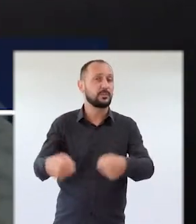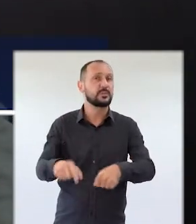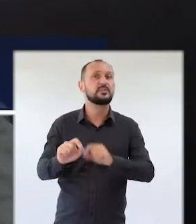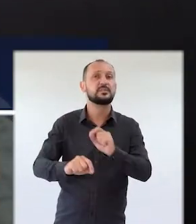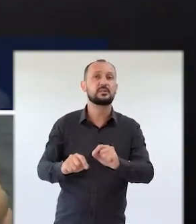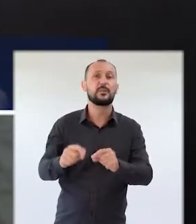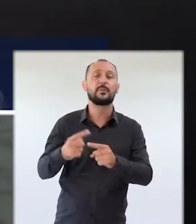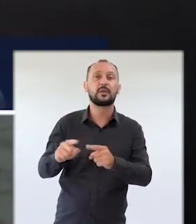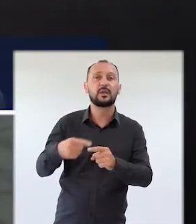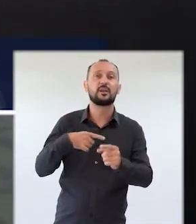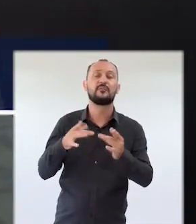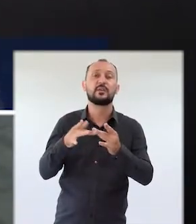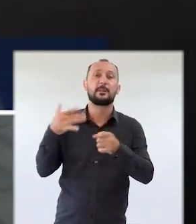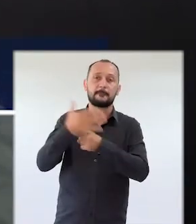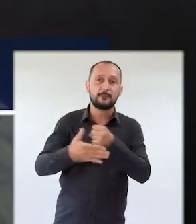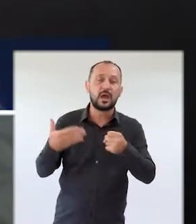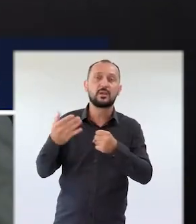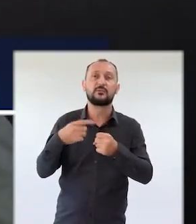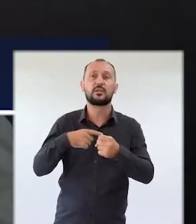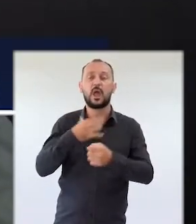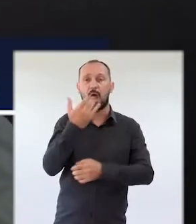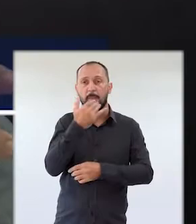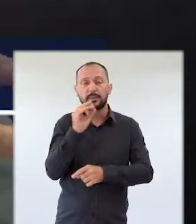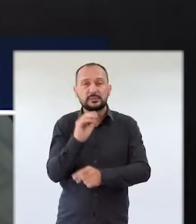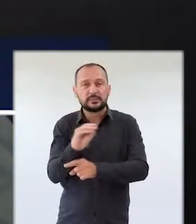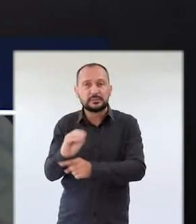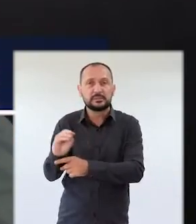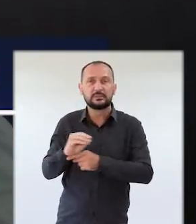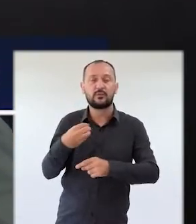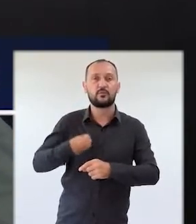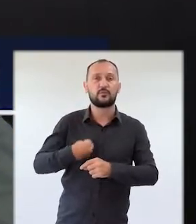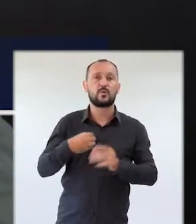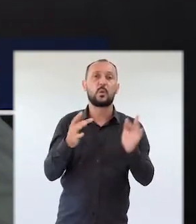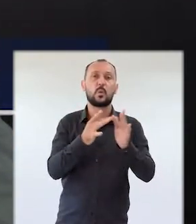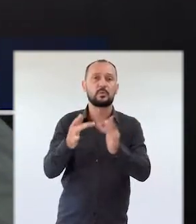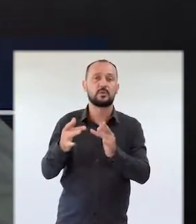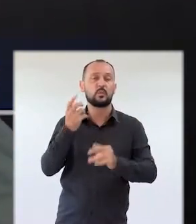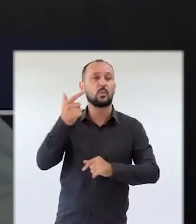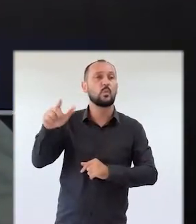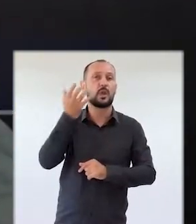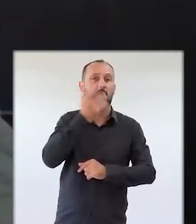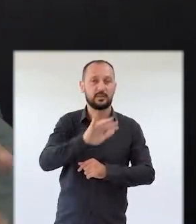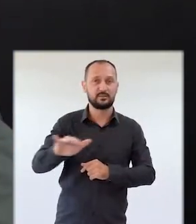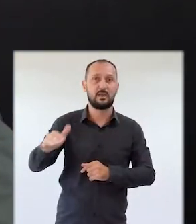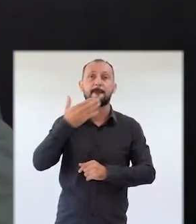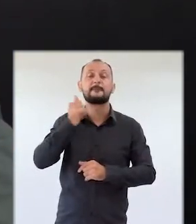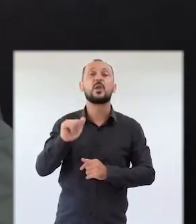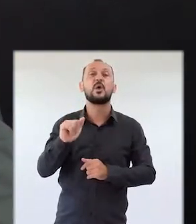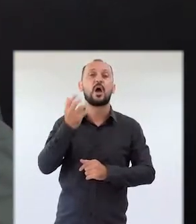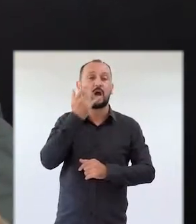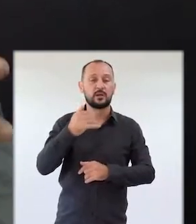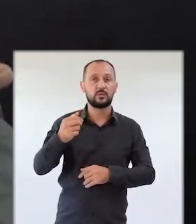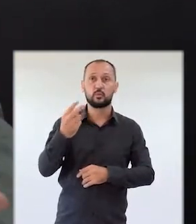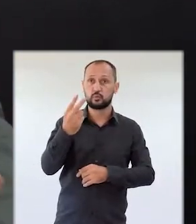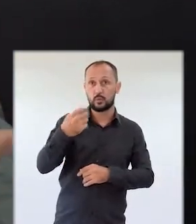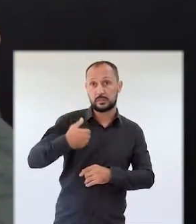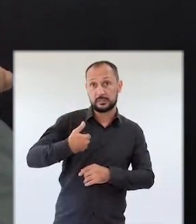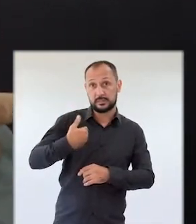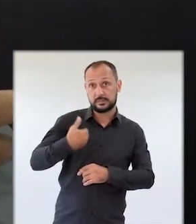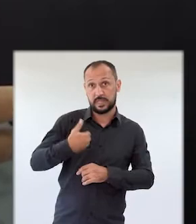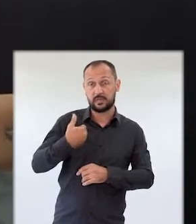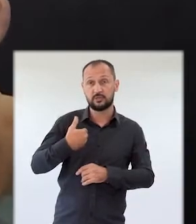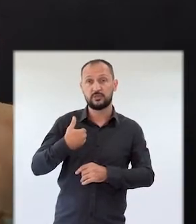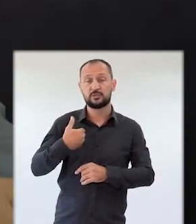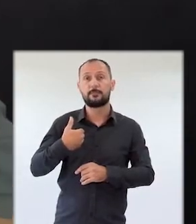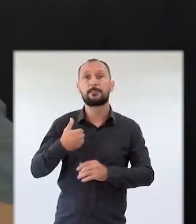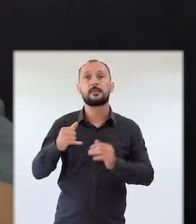É muito melhor que uma criança aos 2 anos de idade, por exemplo, esteja em meio a outras crianças brincando, aprendendo, sabendo, do que